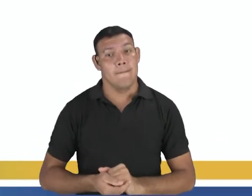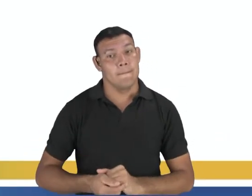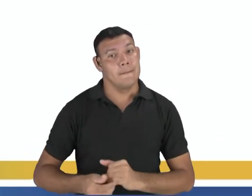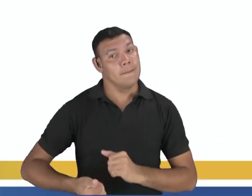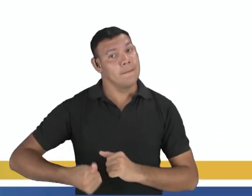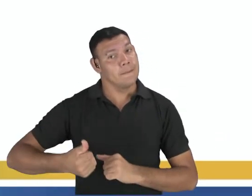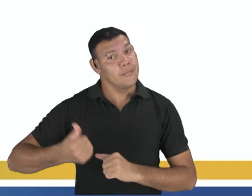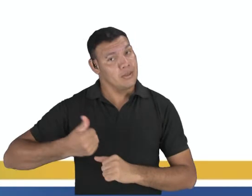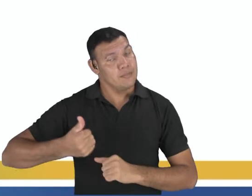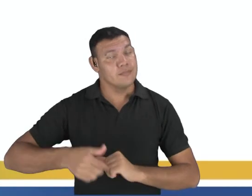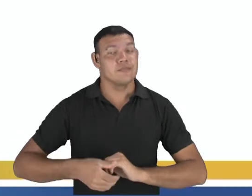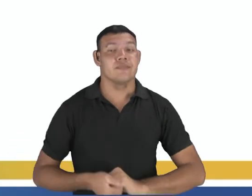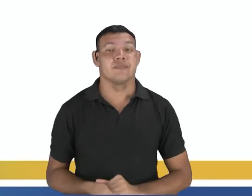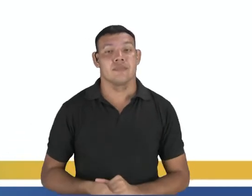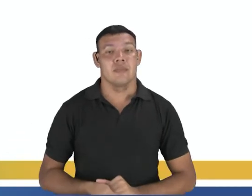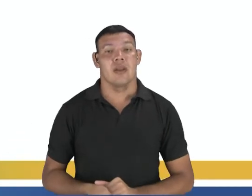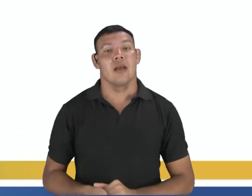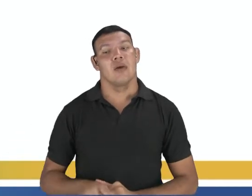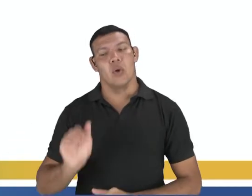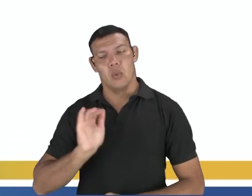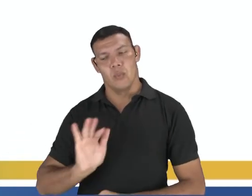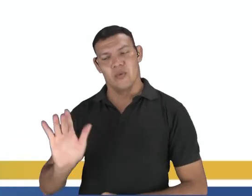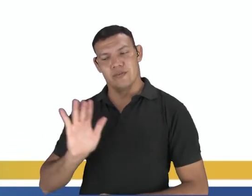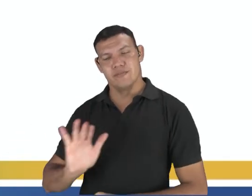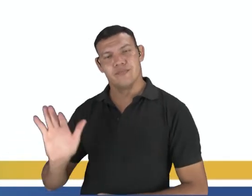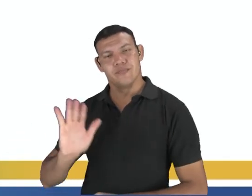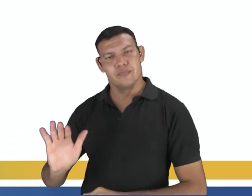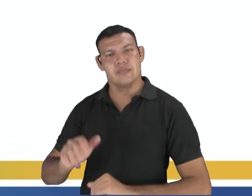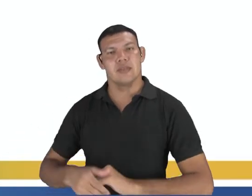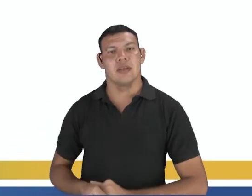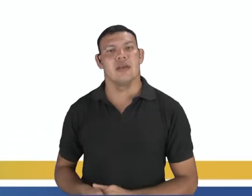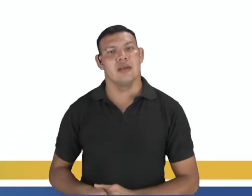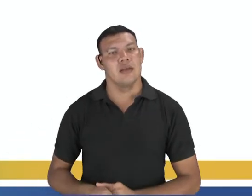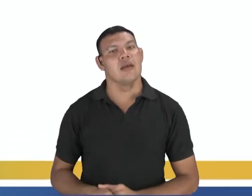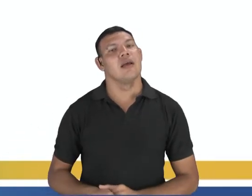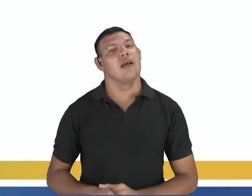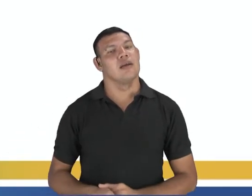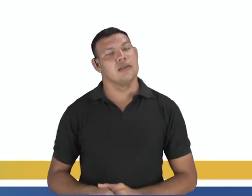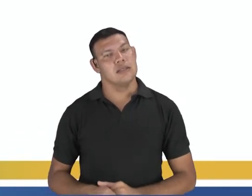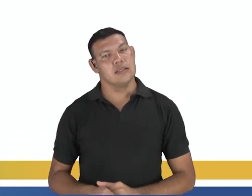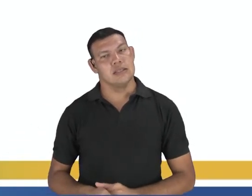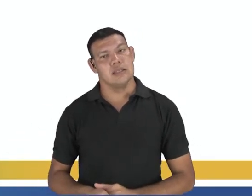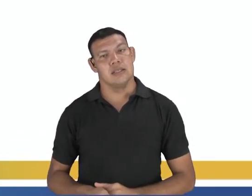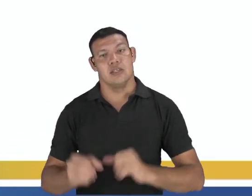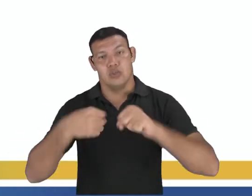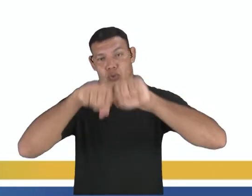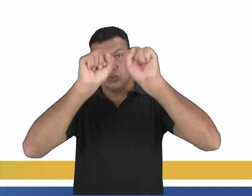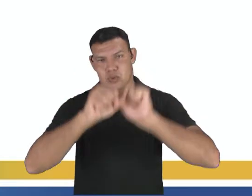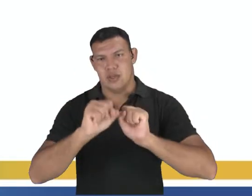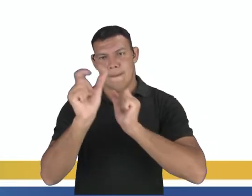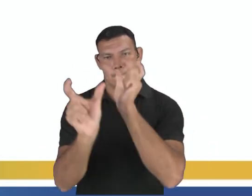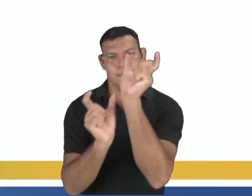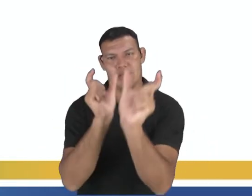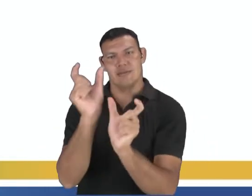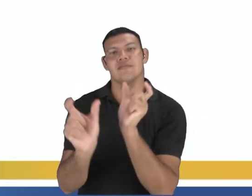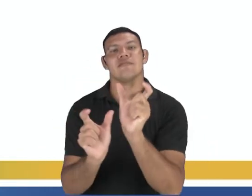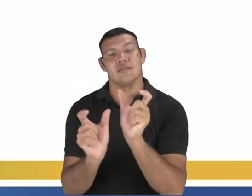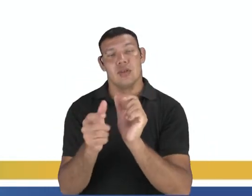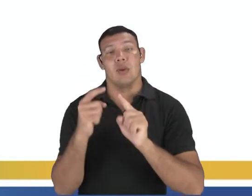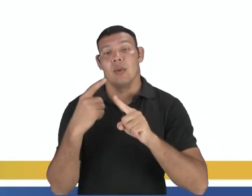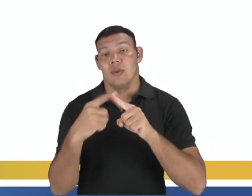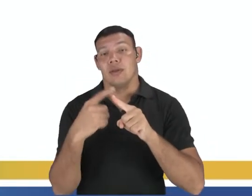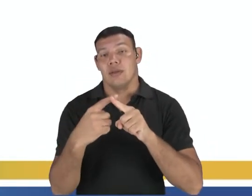Primeiro, nós temos o alfabeto, que ele é um sistema de sinais, as letras que representam os sons